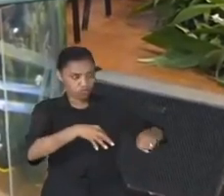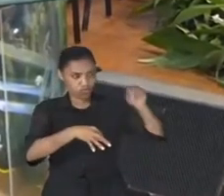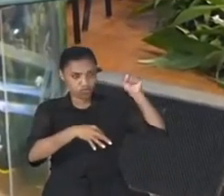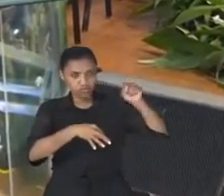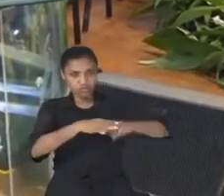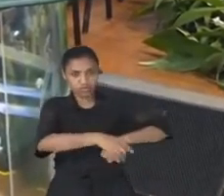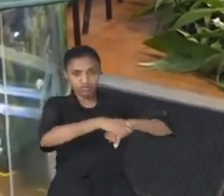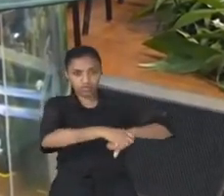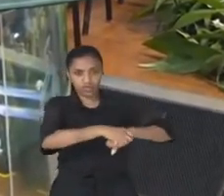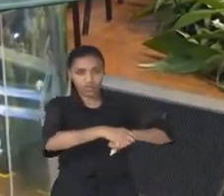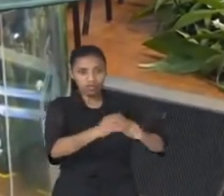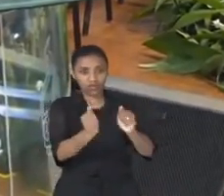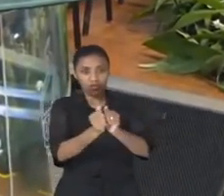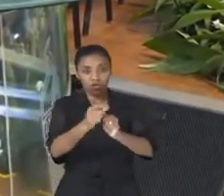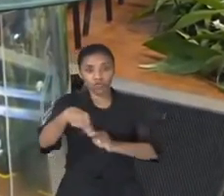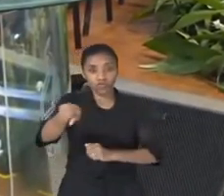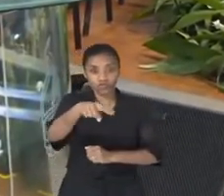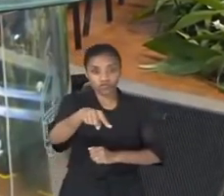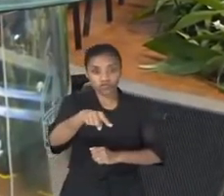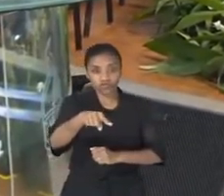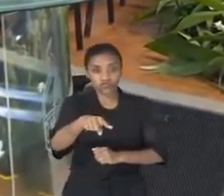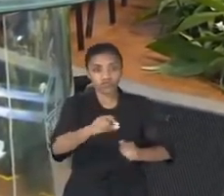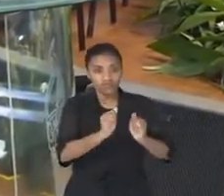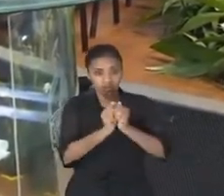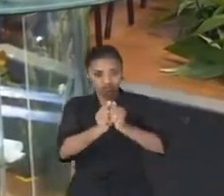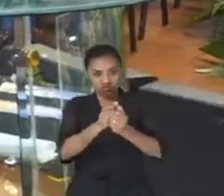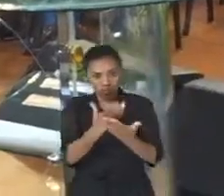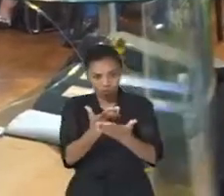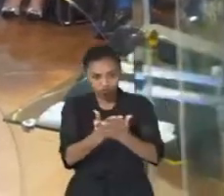convosco. Você vai para a escola.